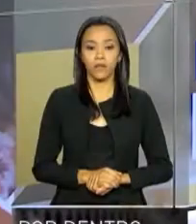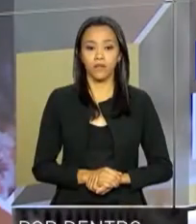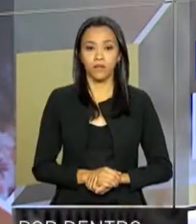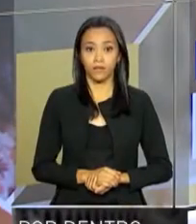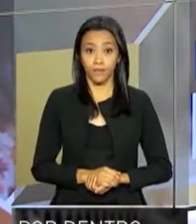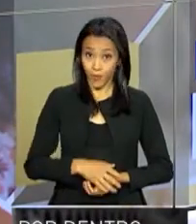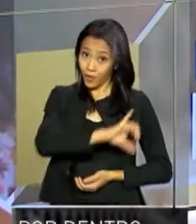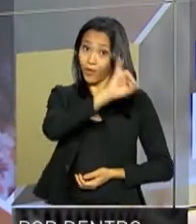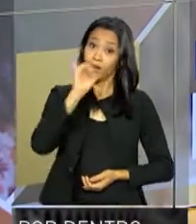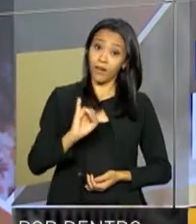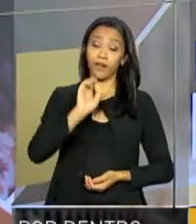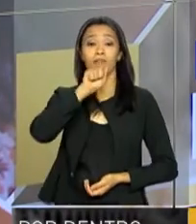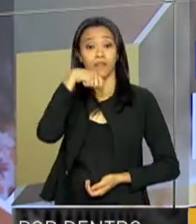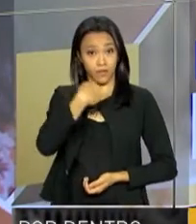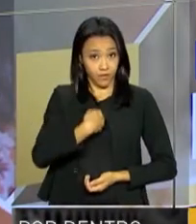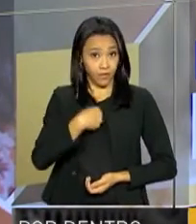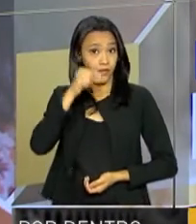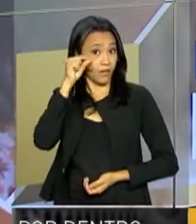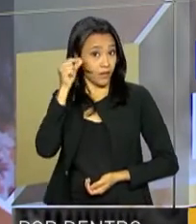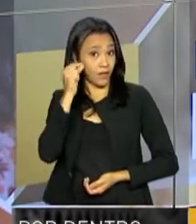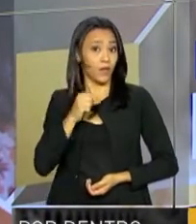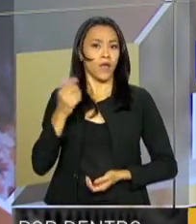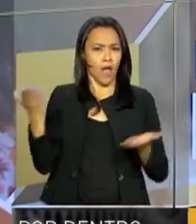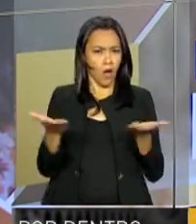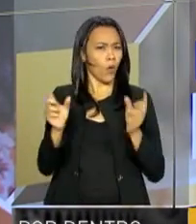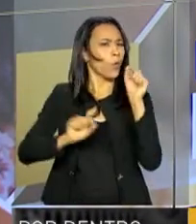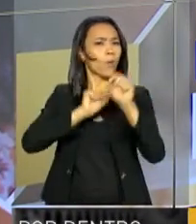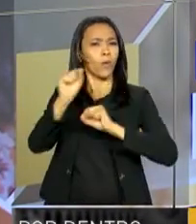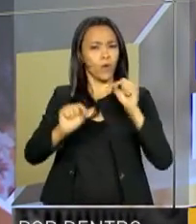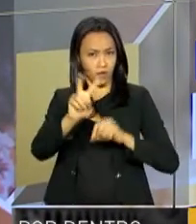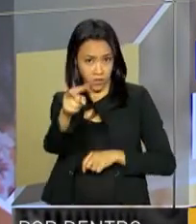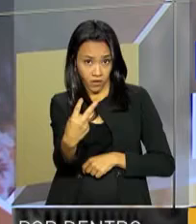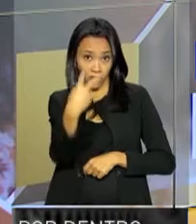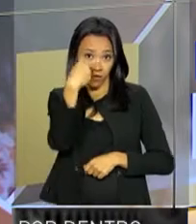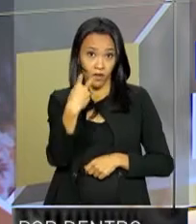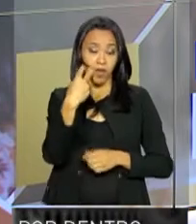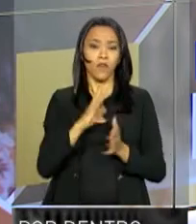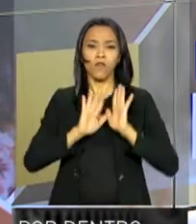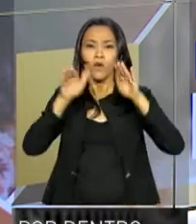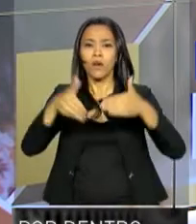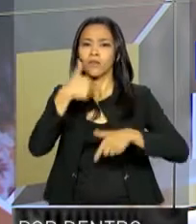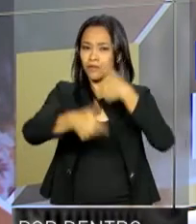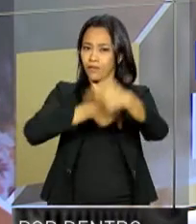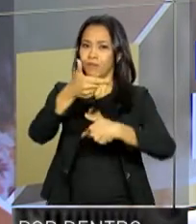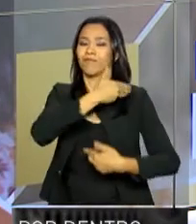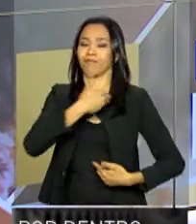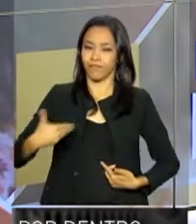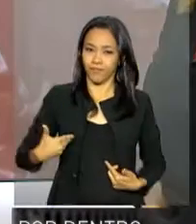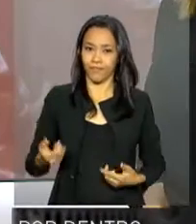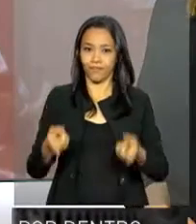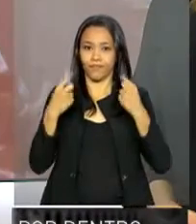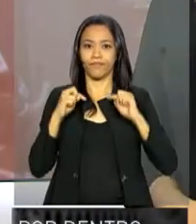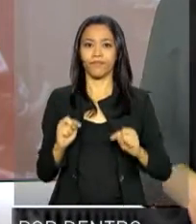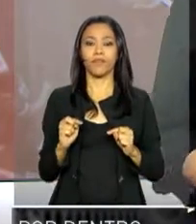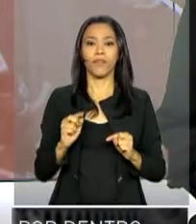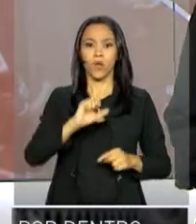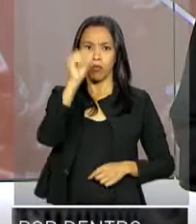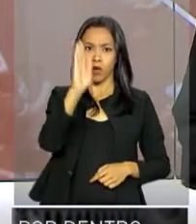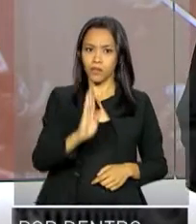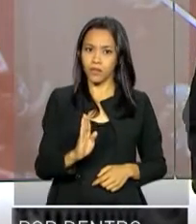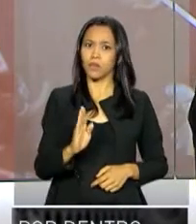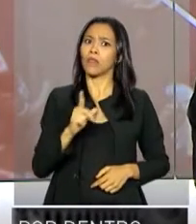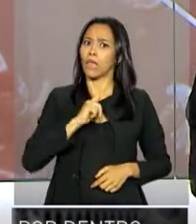olá eu sou renato porfírio ea partir de agora você acompanha o programa por dentro do governo o